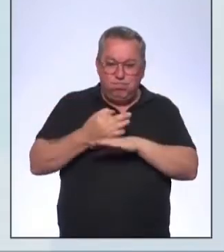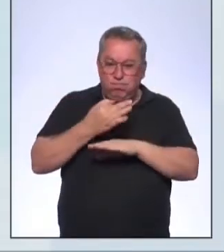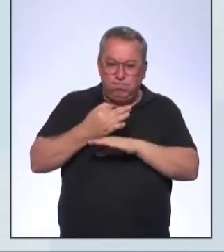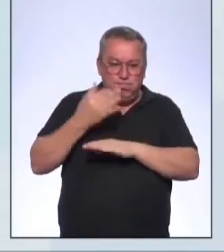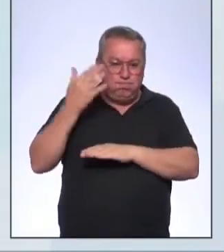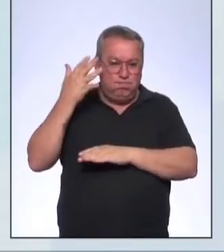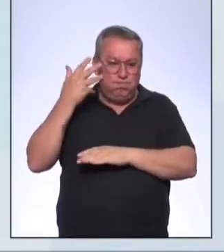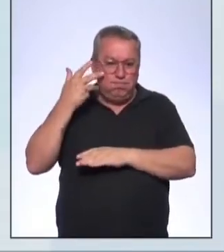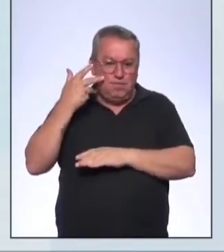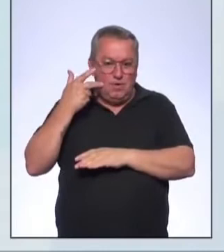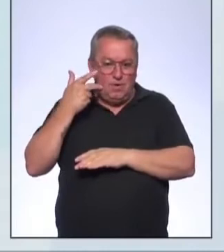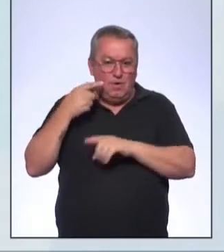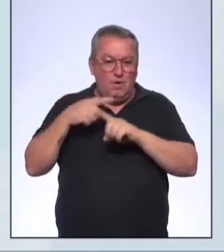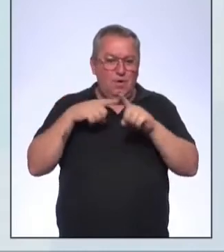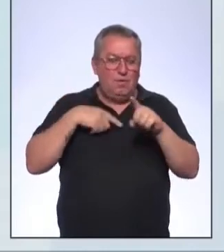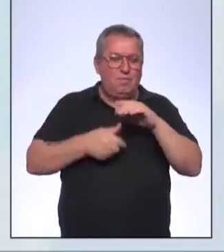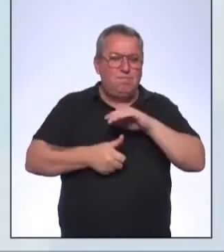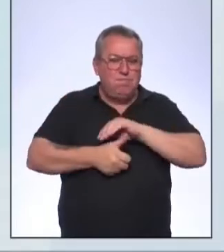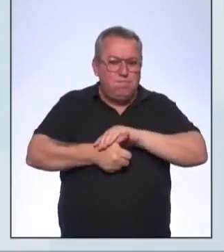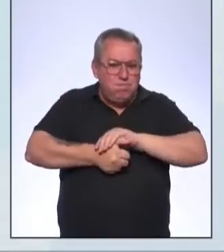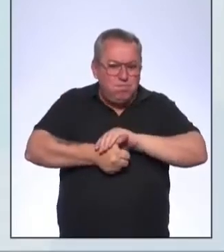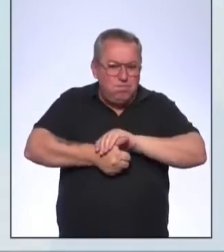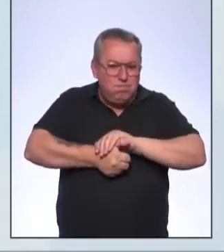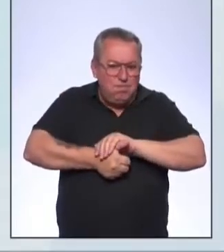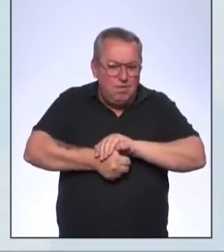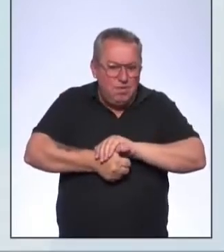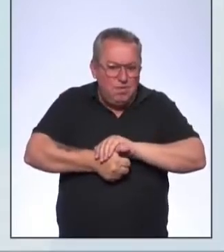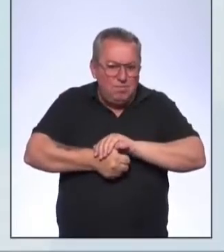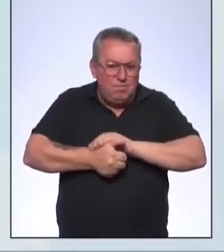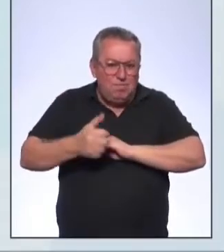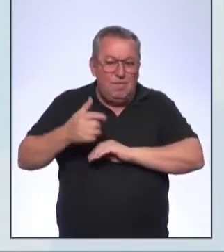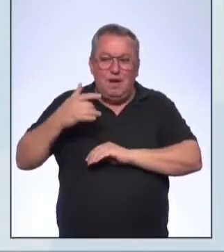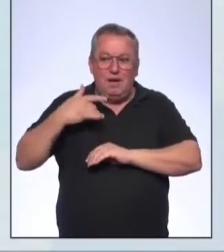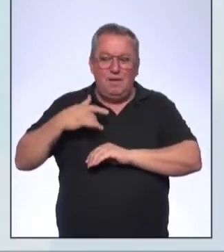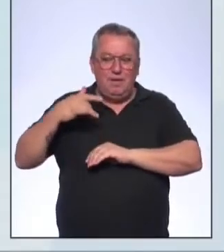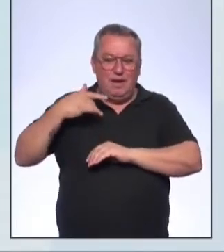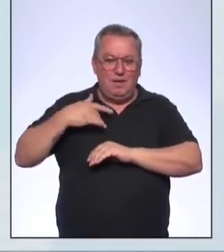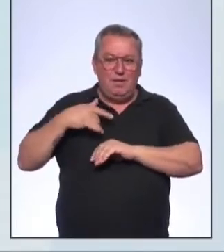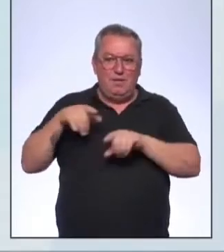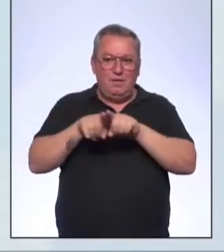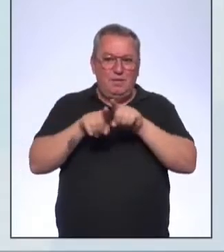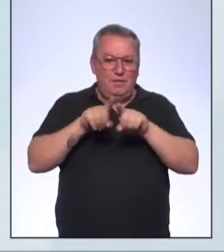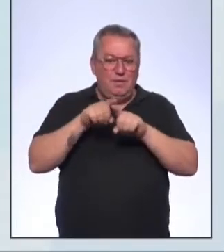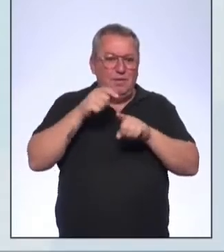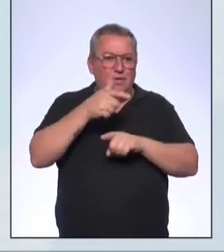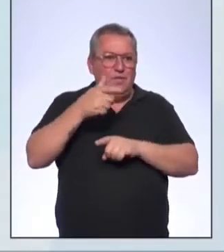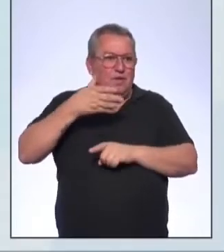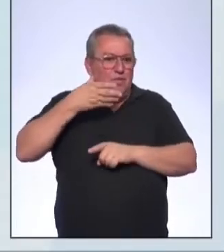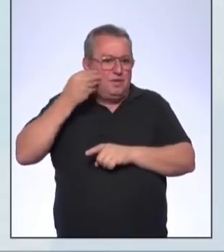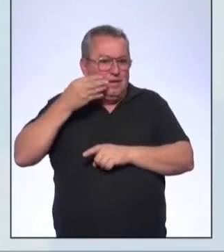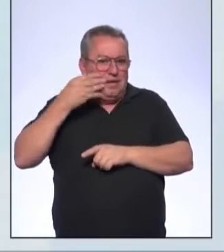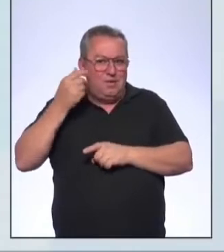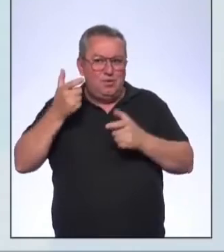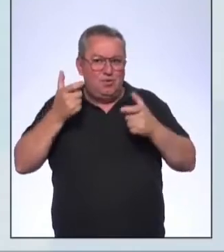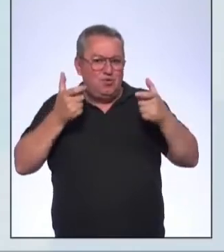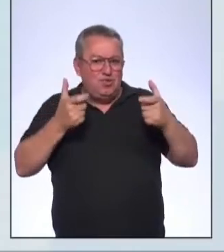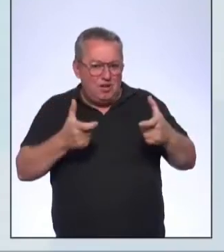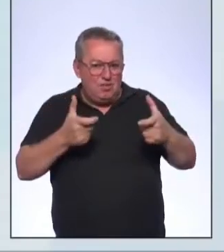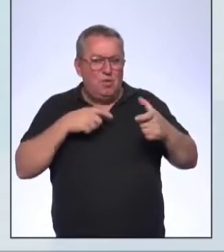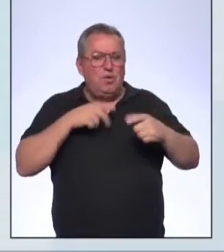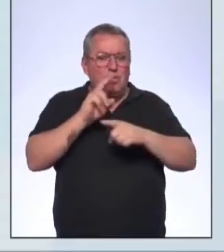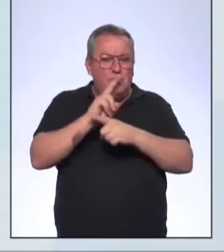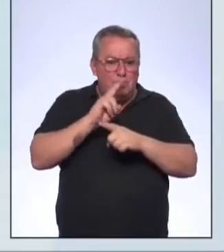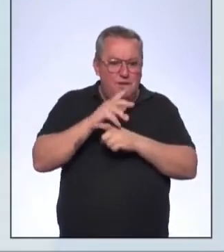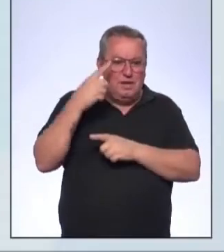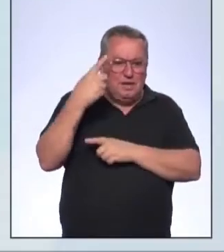animais ainda mais tartaruga tadinha se eu não tivesse um gato tão chato até ficaria com ela